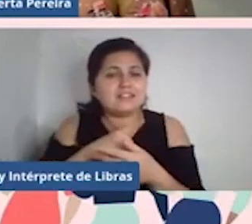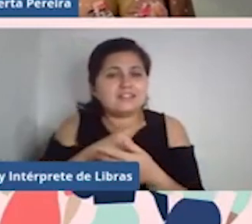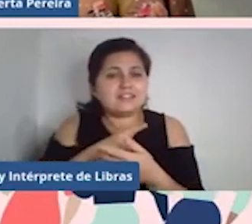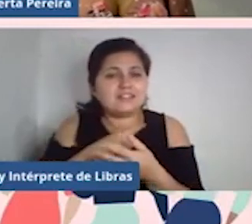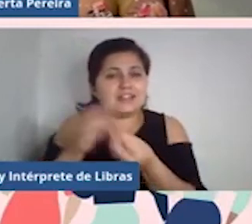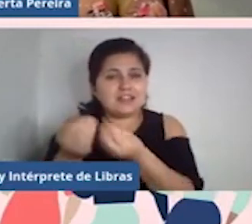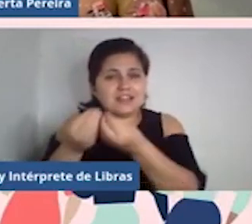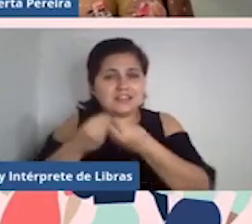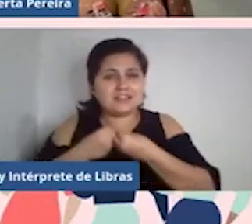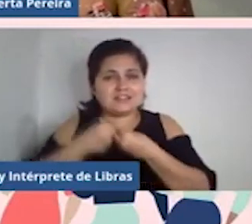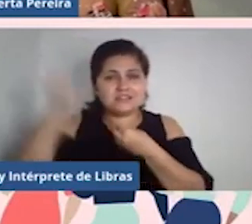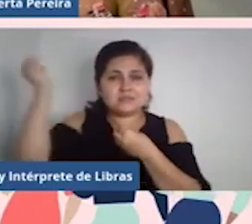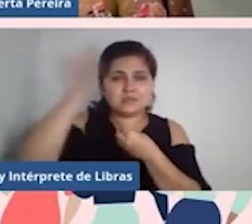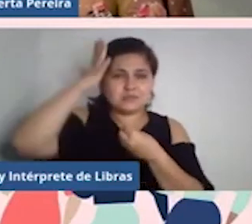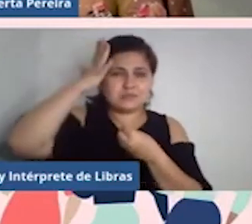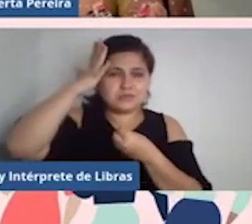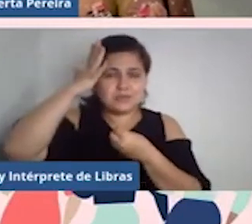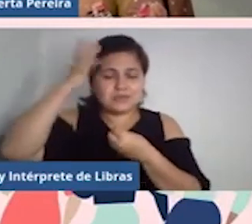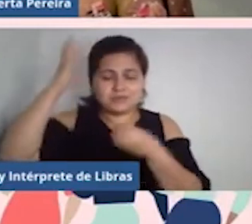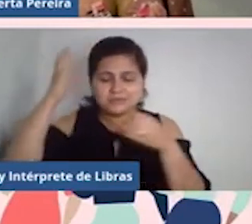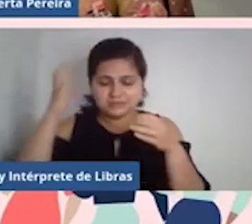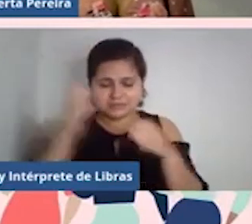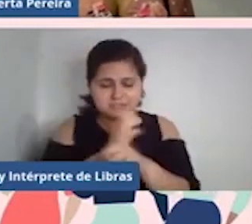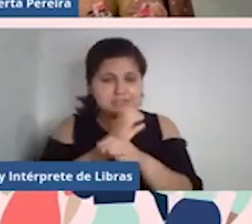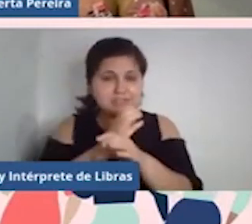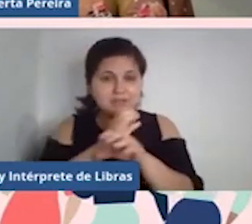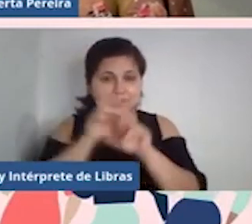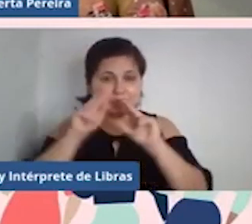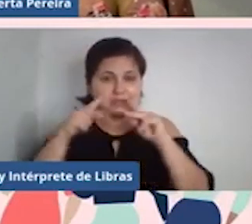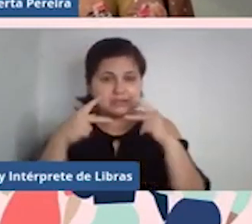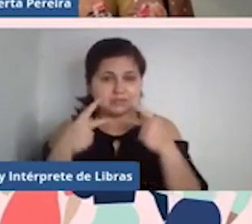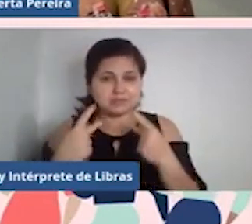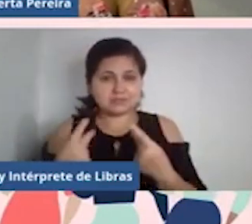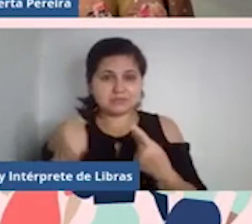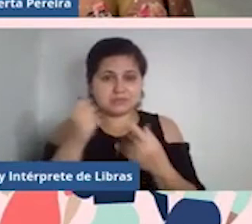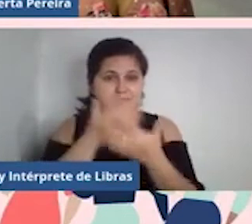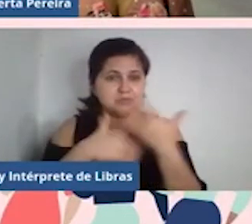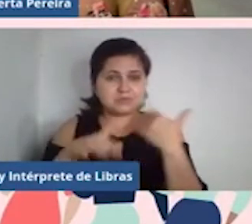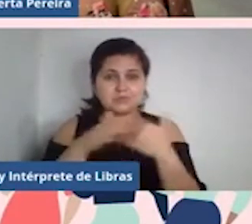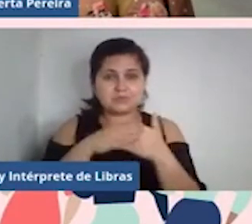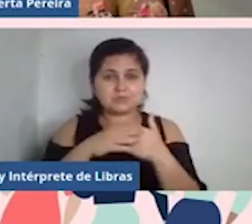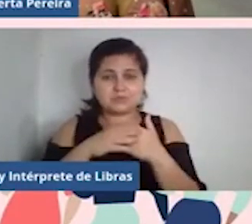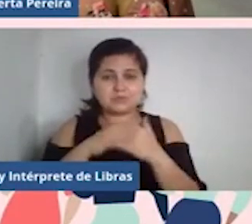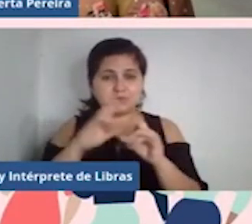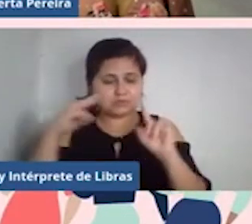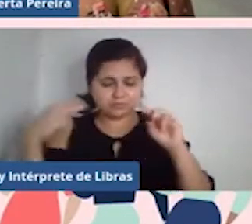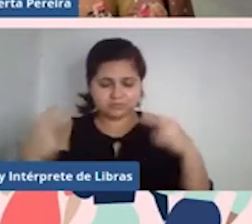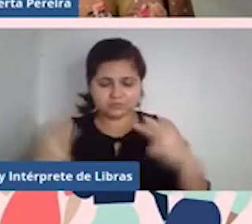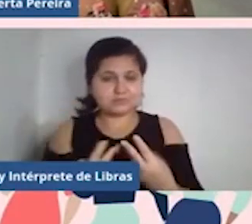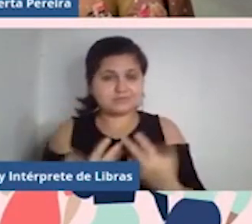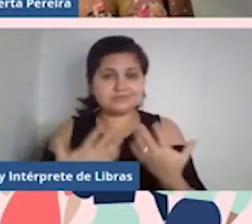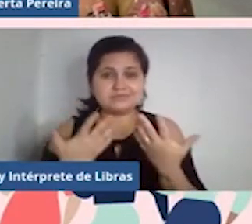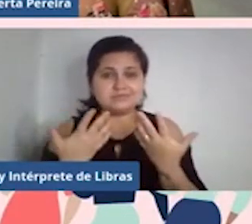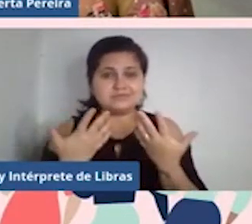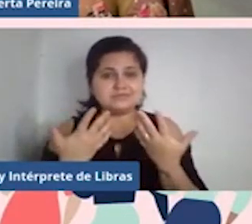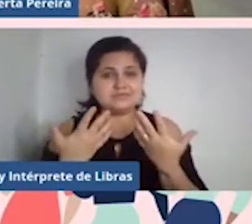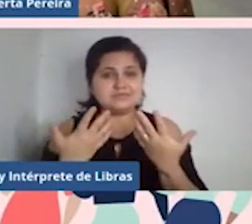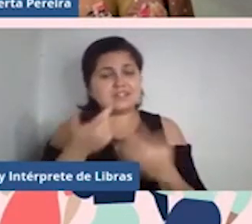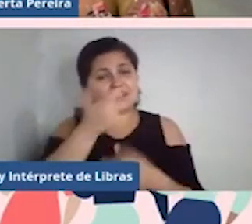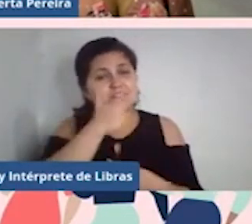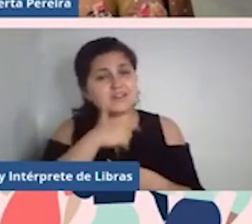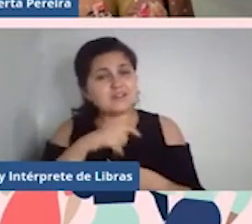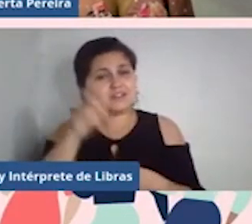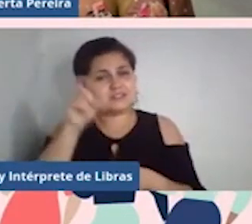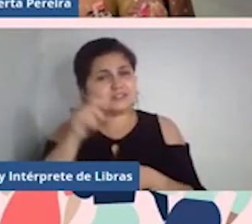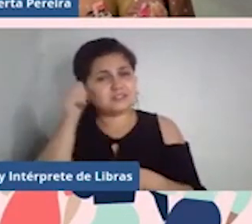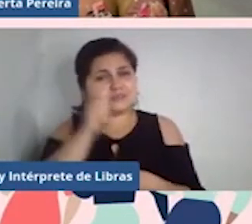receber um dom de ser pleno, um ser humano como um todo, em todas as suas facetas, né? E eu acho que ser